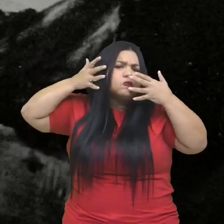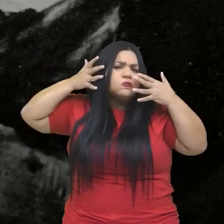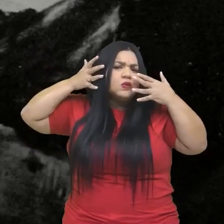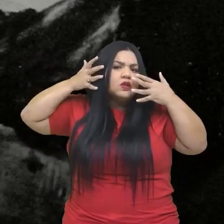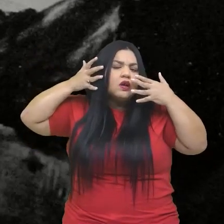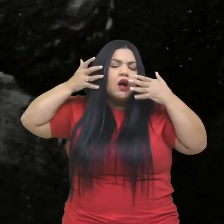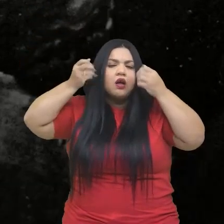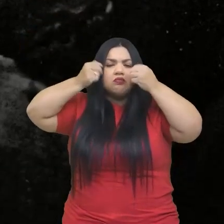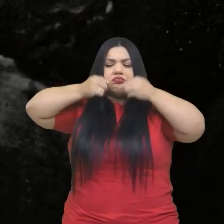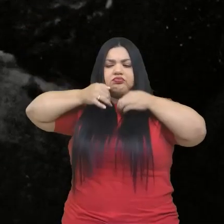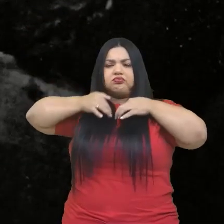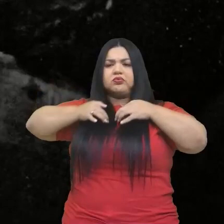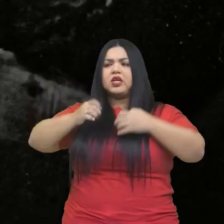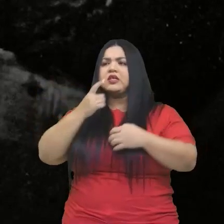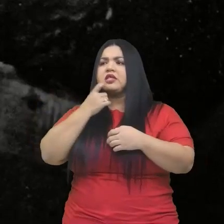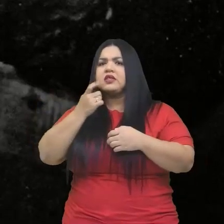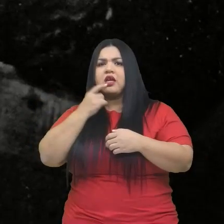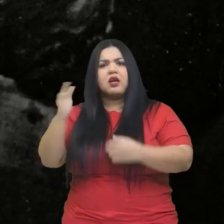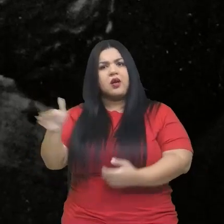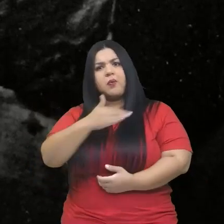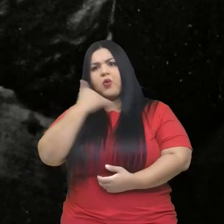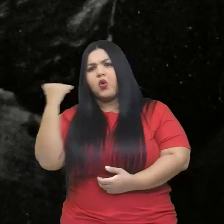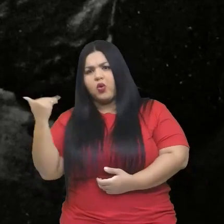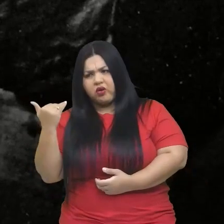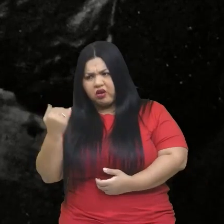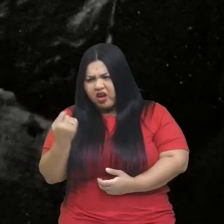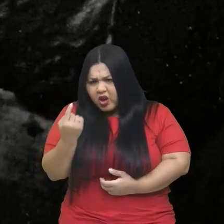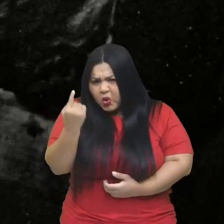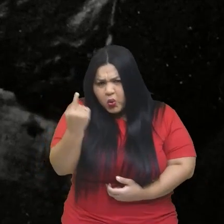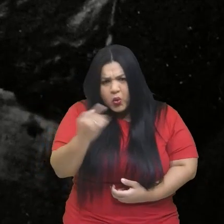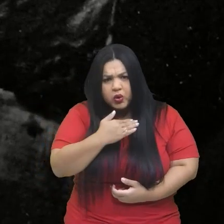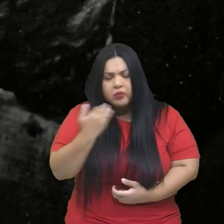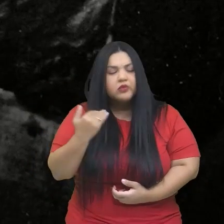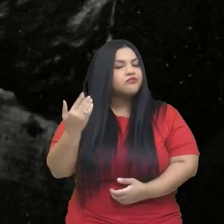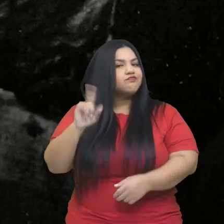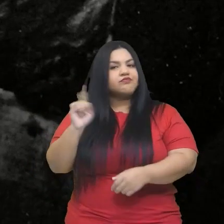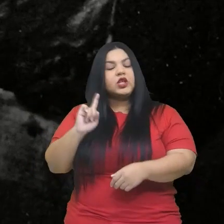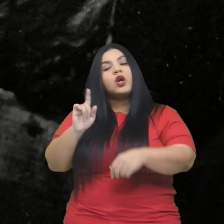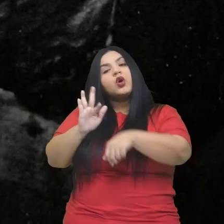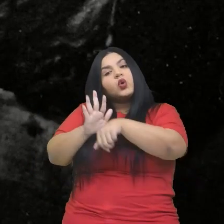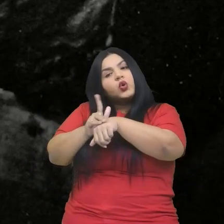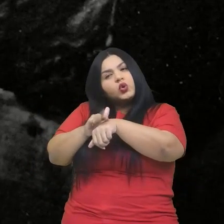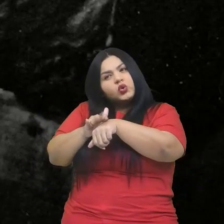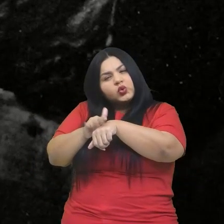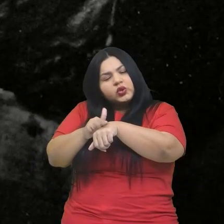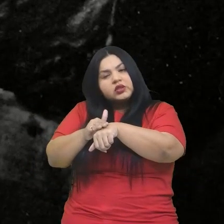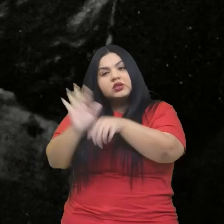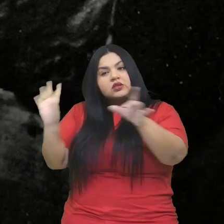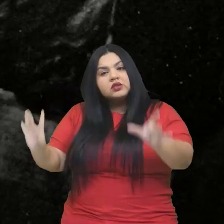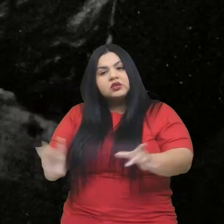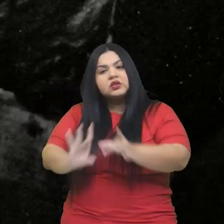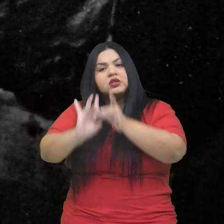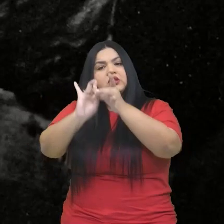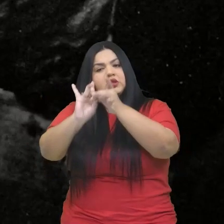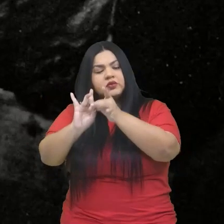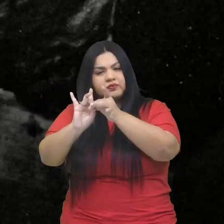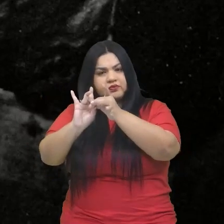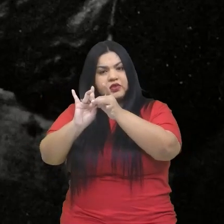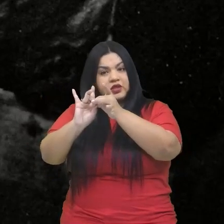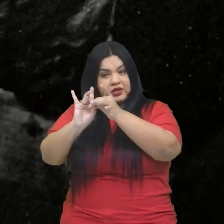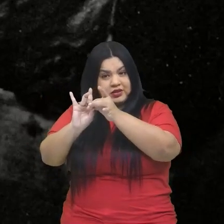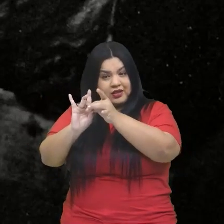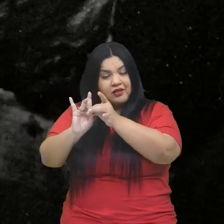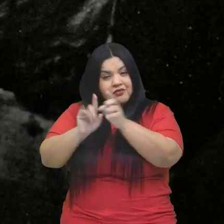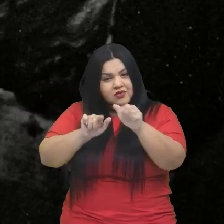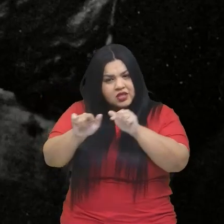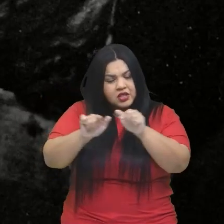sangue. Ele não seria a única morte. A doença ou ocorrência infeliz associada a esta expedição. O